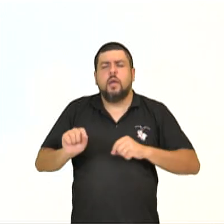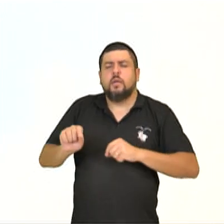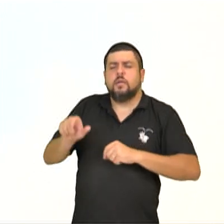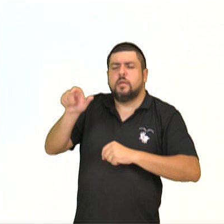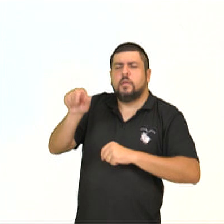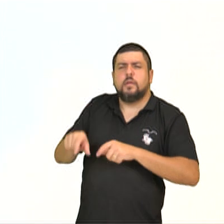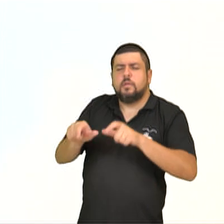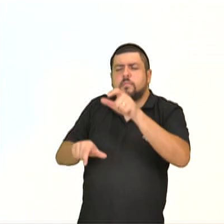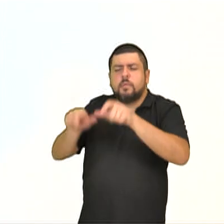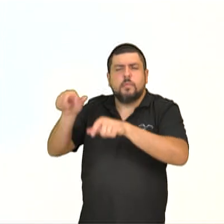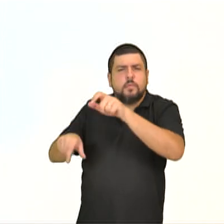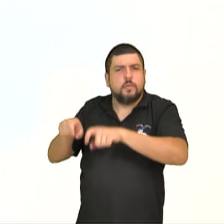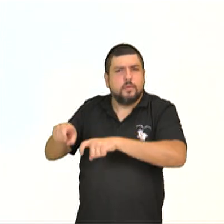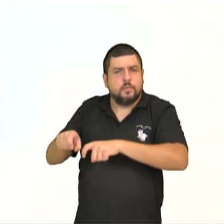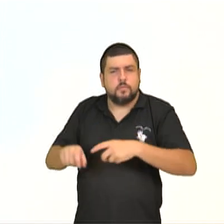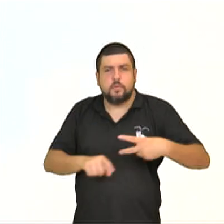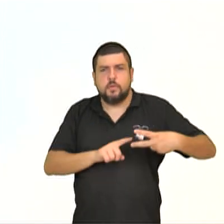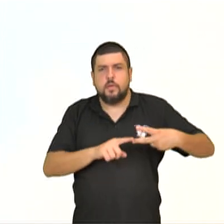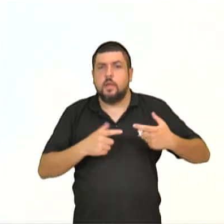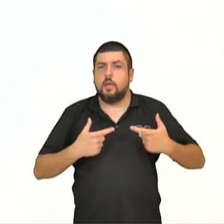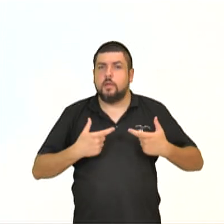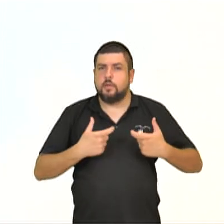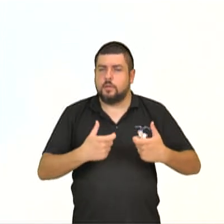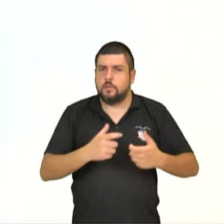no Reino Kush? Guerras.